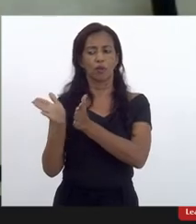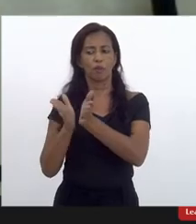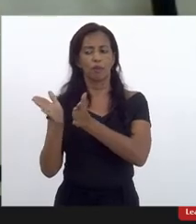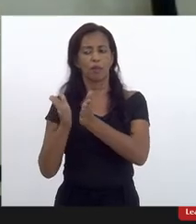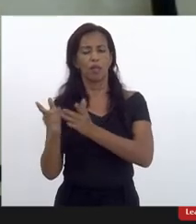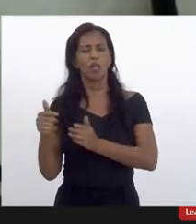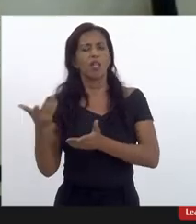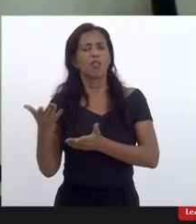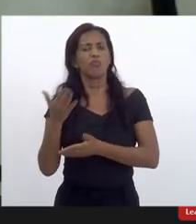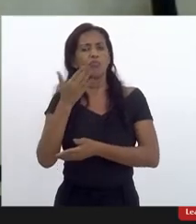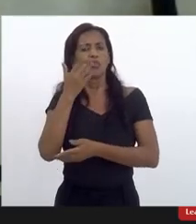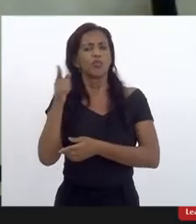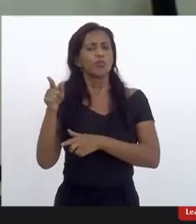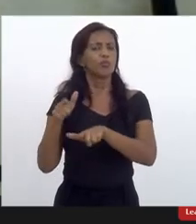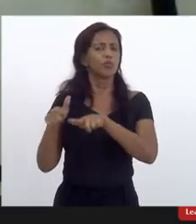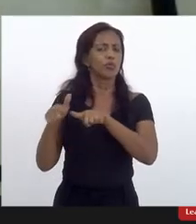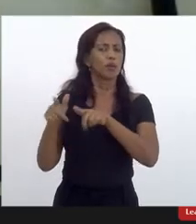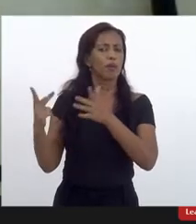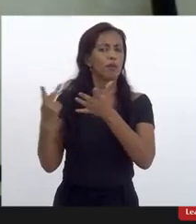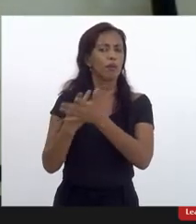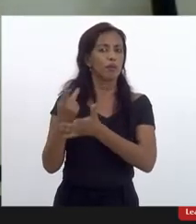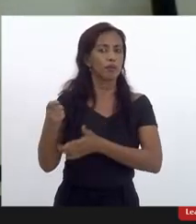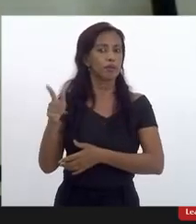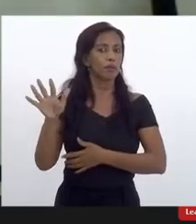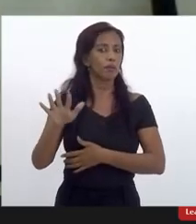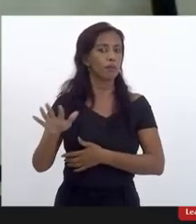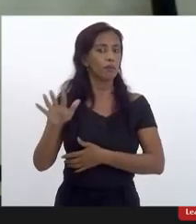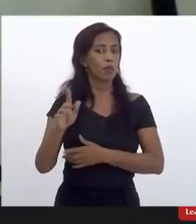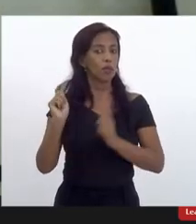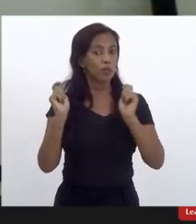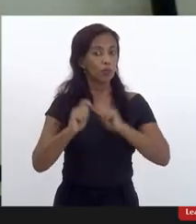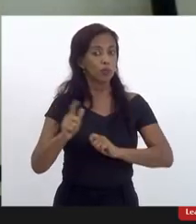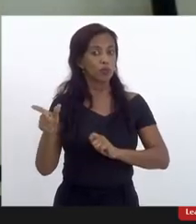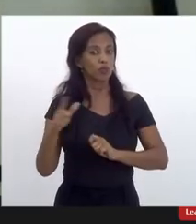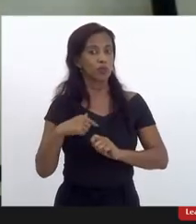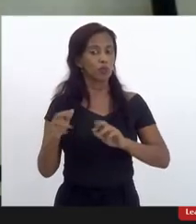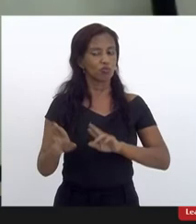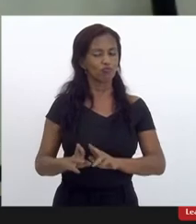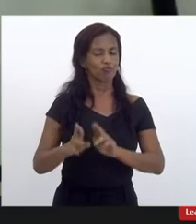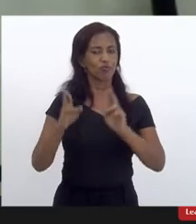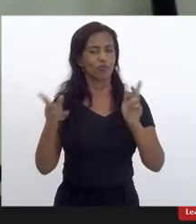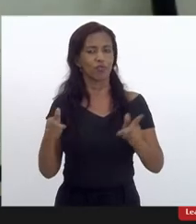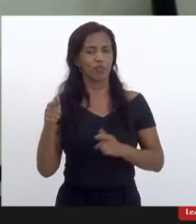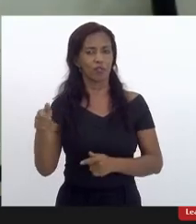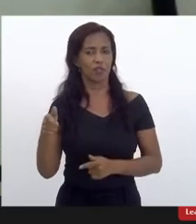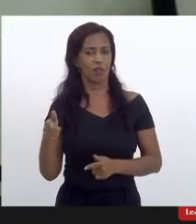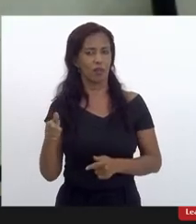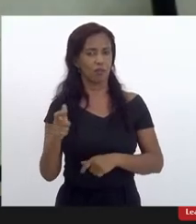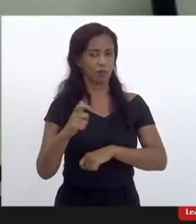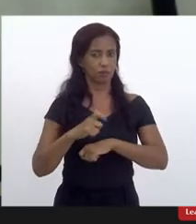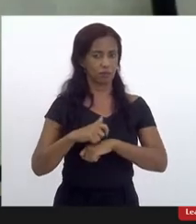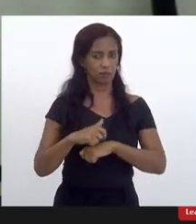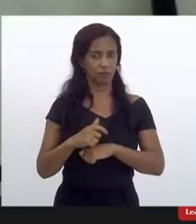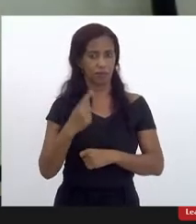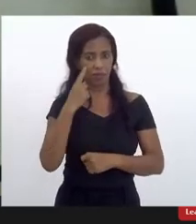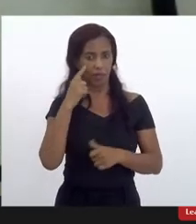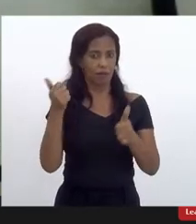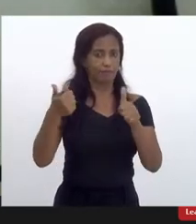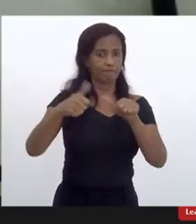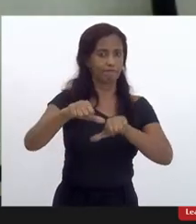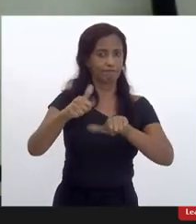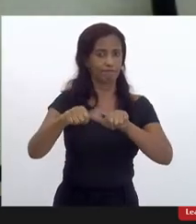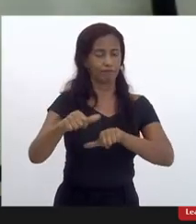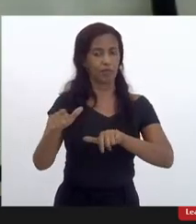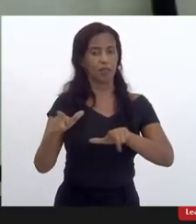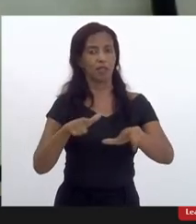tipo de trabalho estava sendo realizado, que poderia ser um diferencial nessa situação, e aí verificamos que